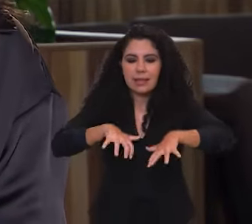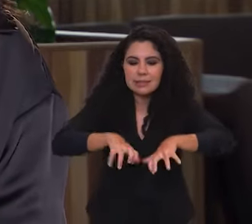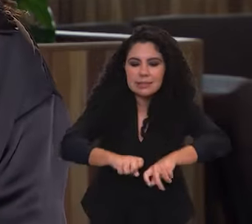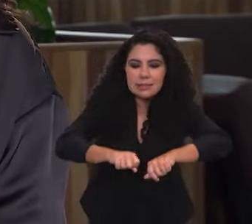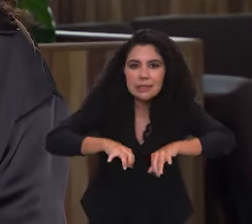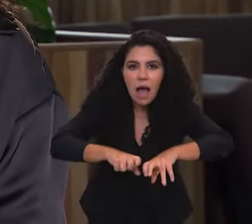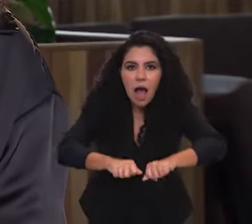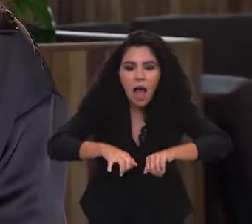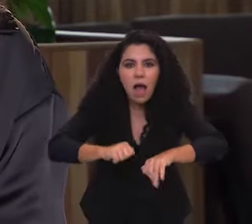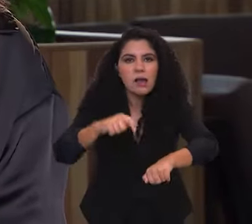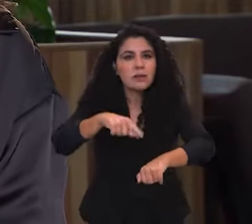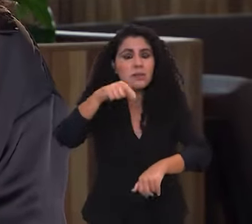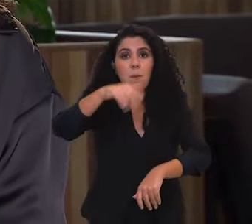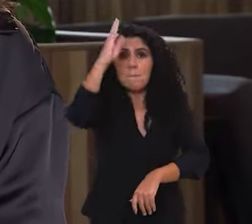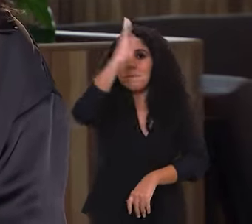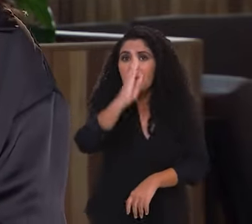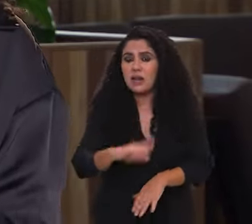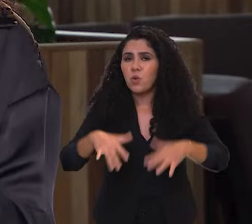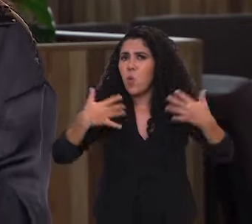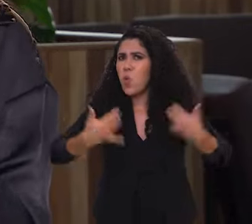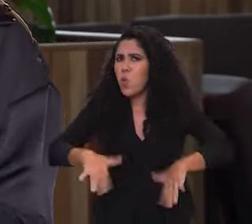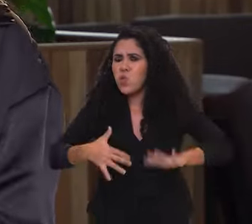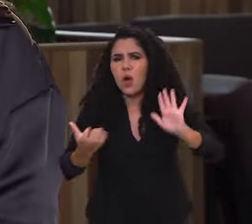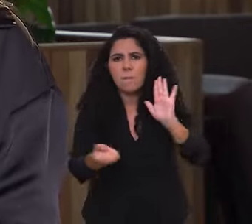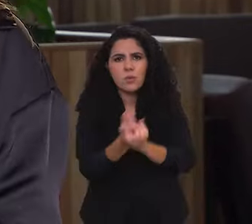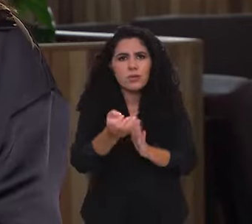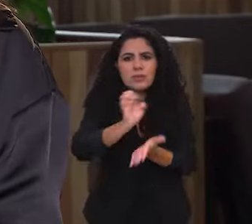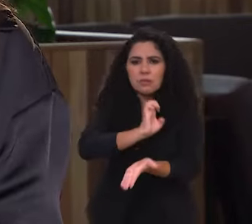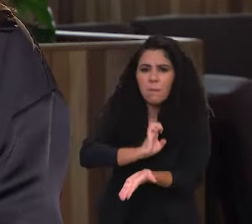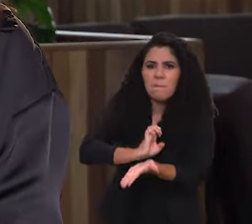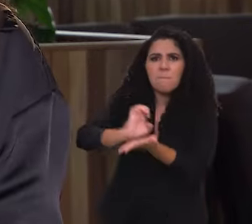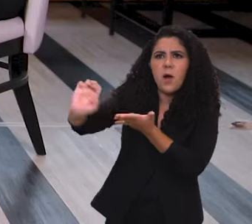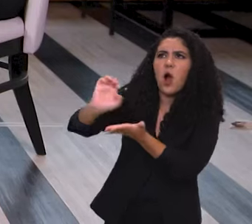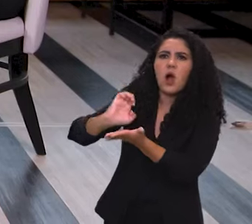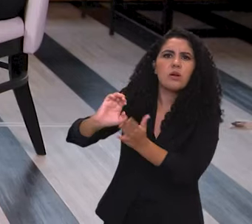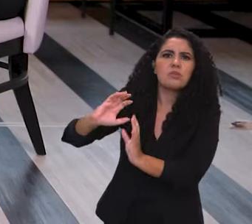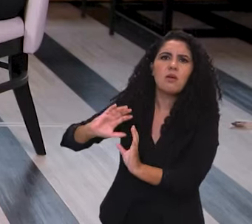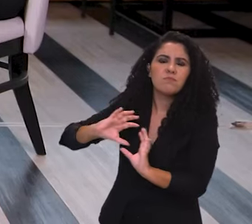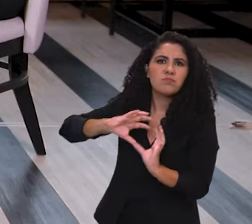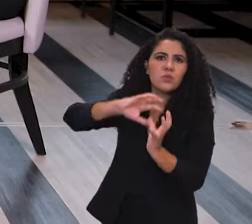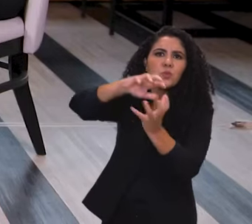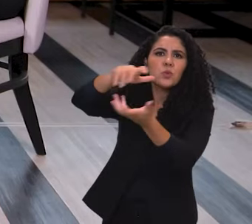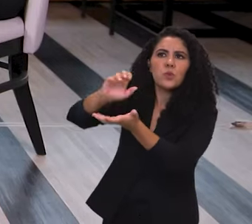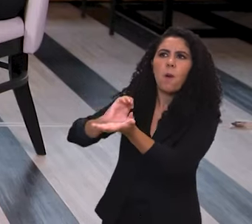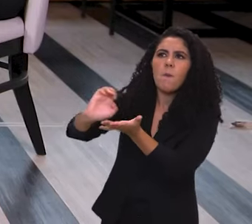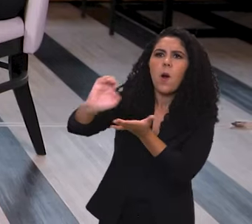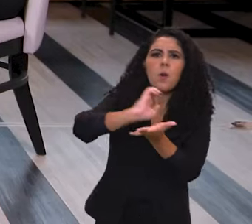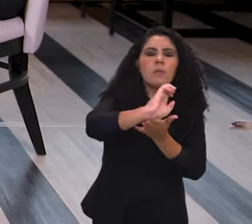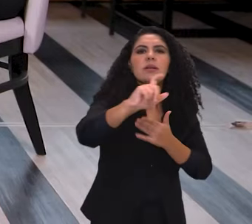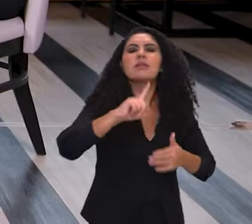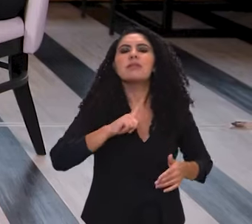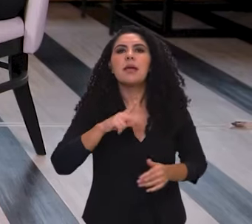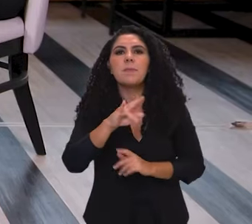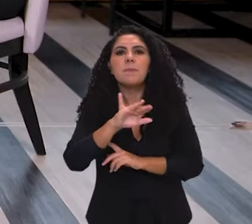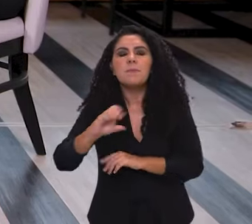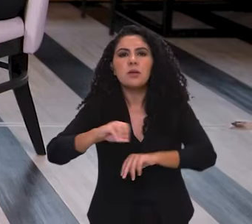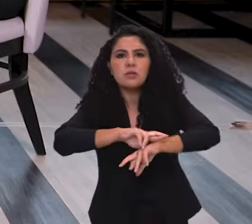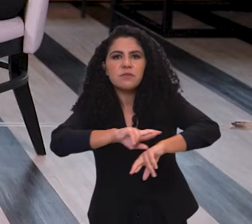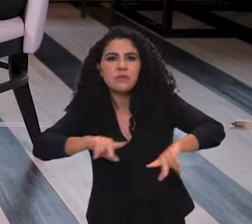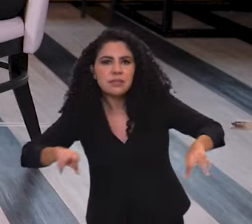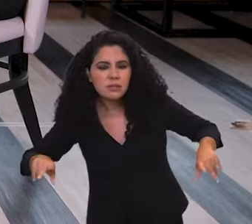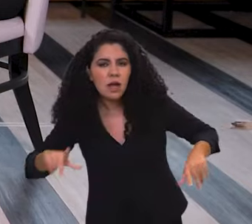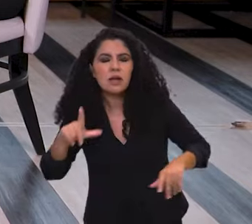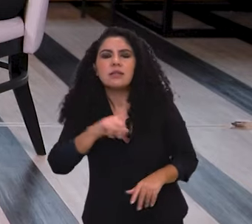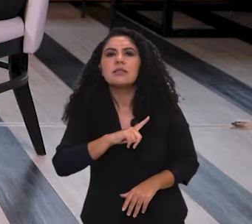açaí, que o Brasil tem uma produção incrível que hoje exporta para grande parte do mundo. A gente tem uma biodiversidade, a rota da moda